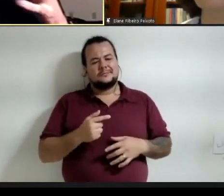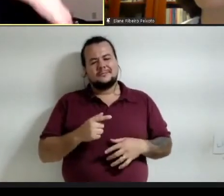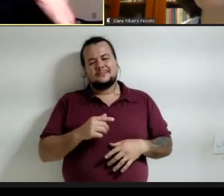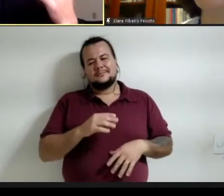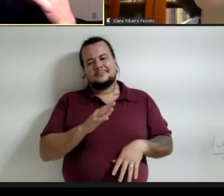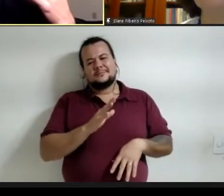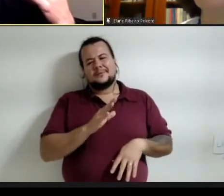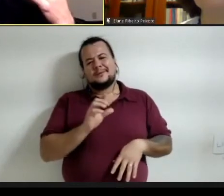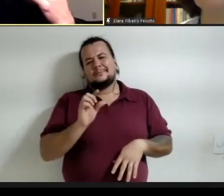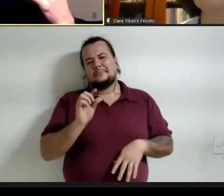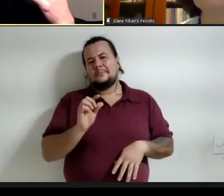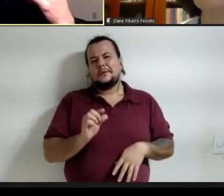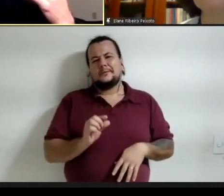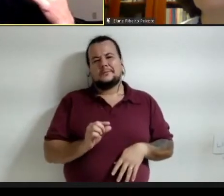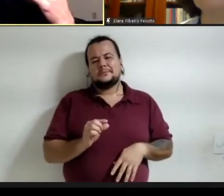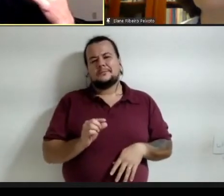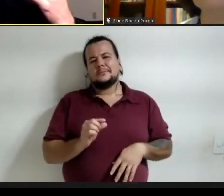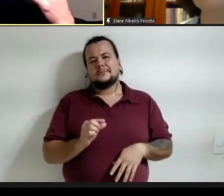menos